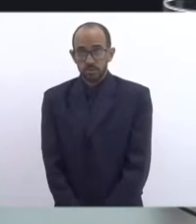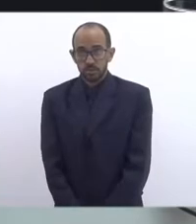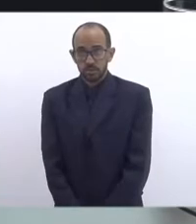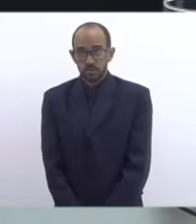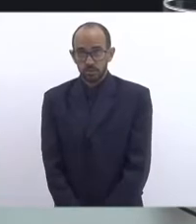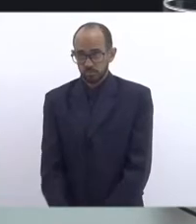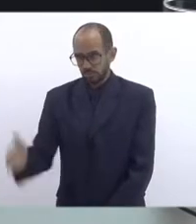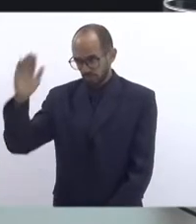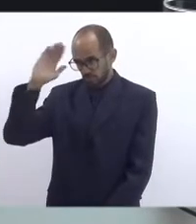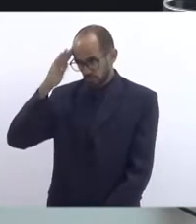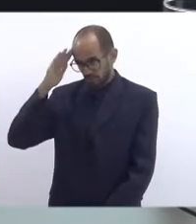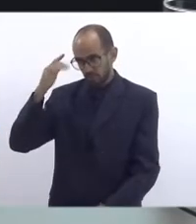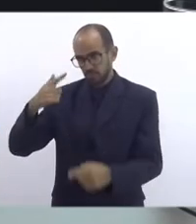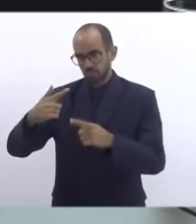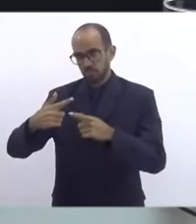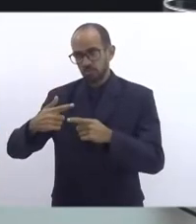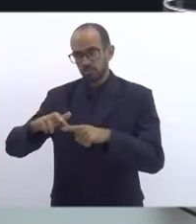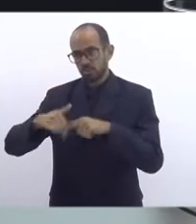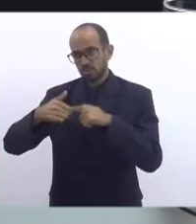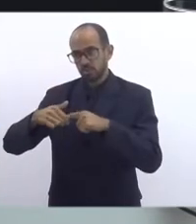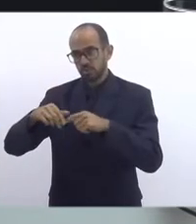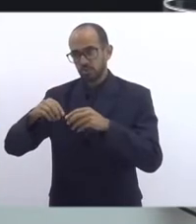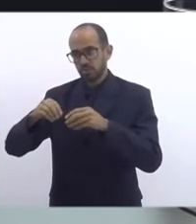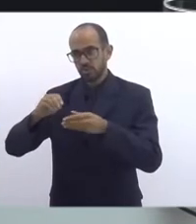Entendeu? Por isso que bota o...